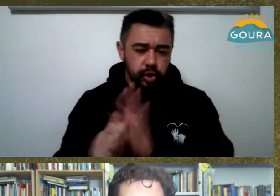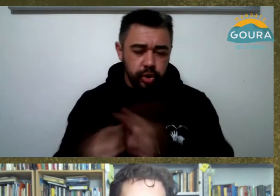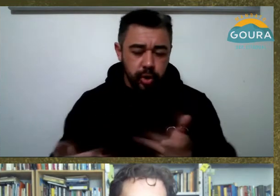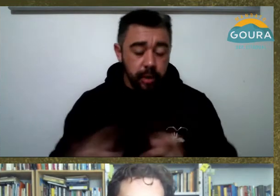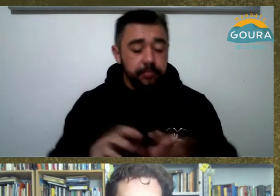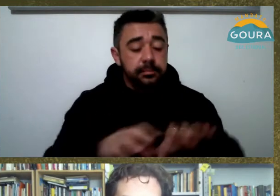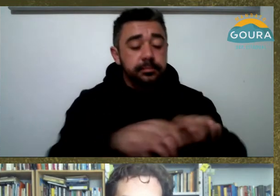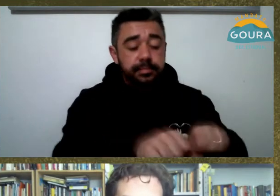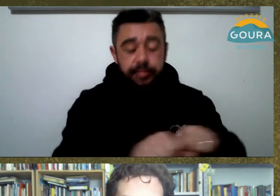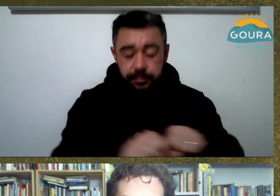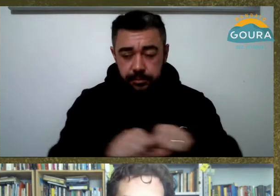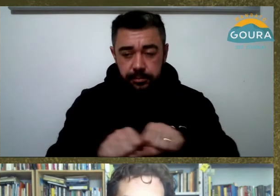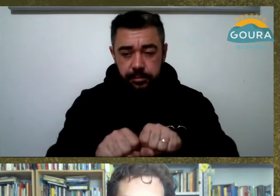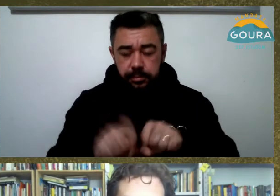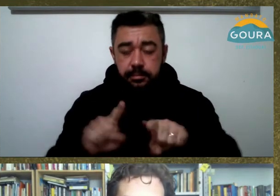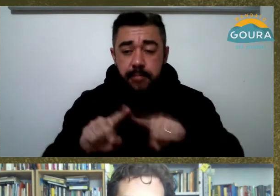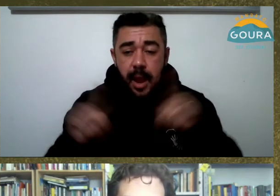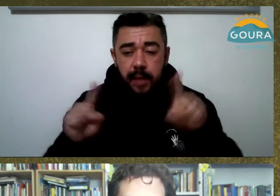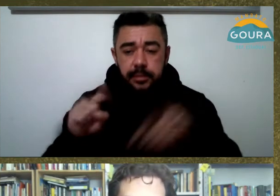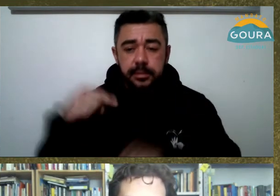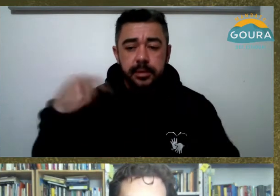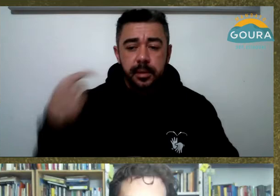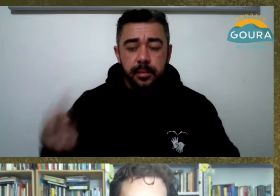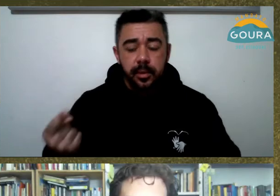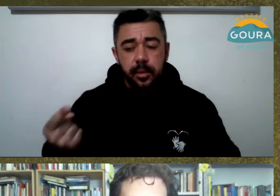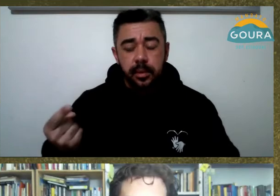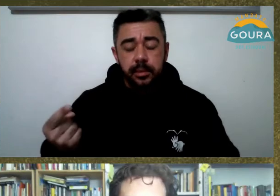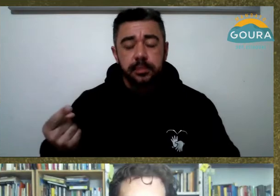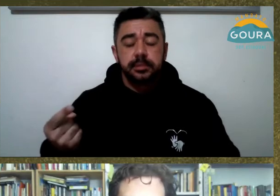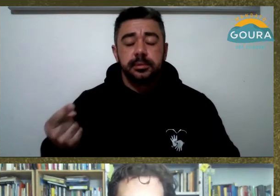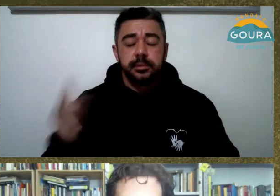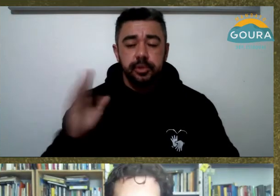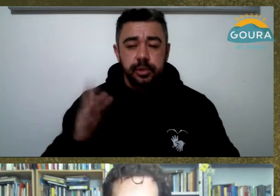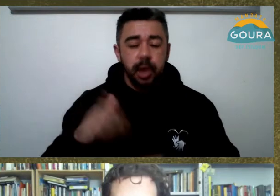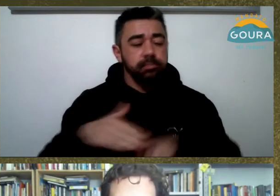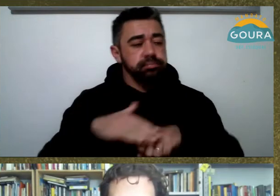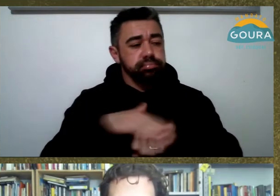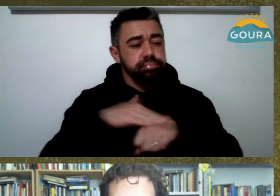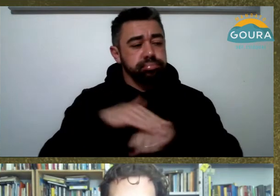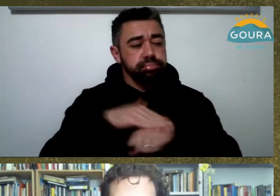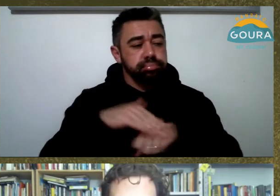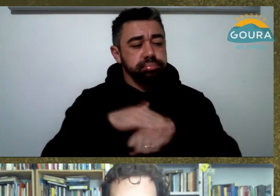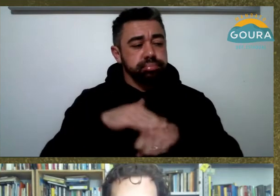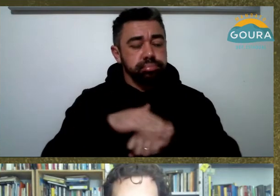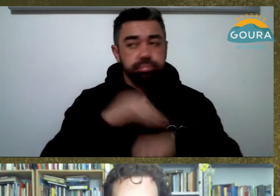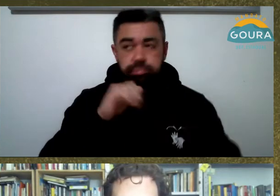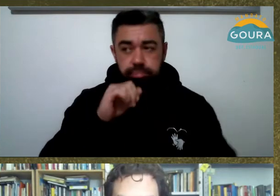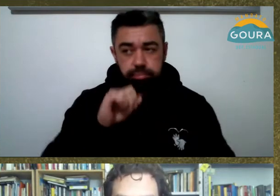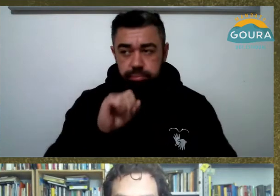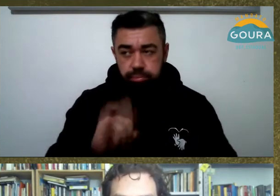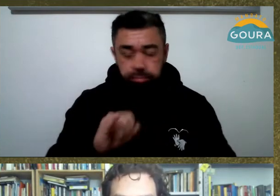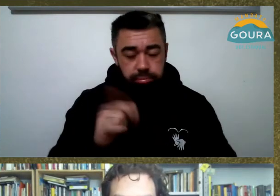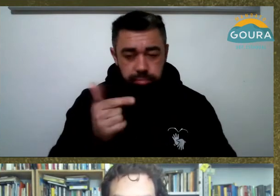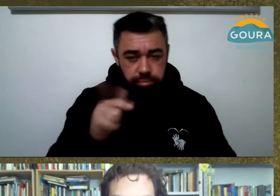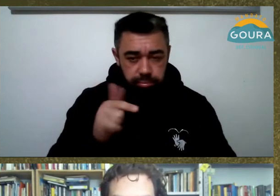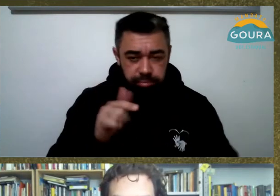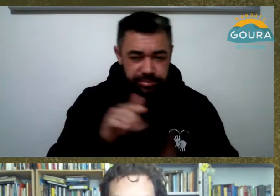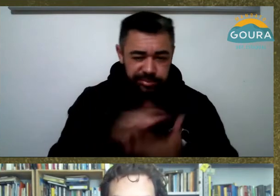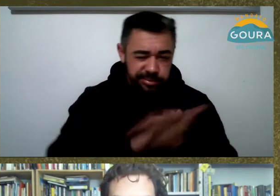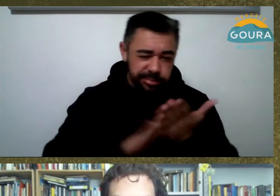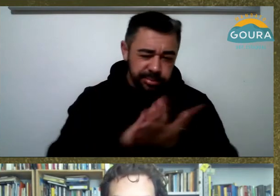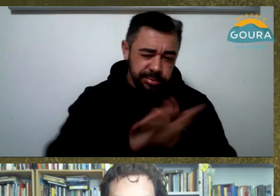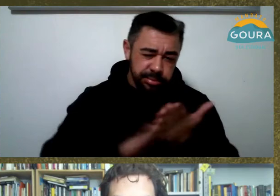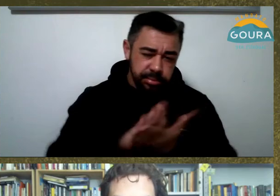o agente policial necessariamente, se não tiver uma bitola